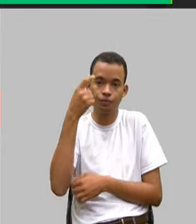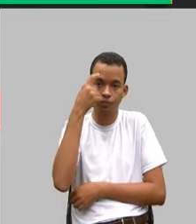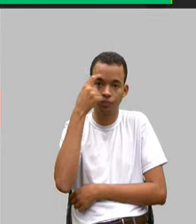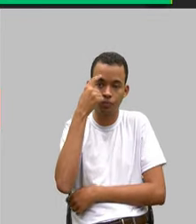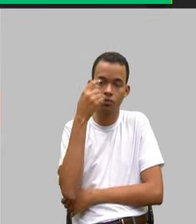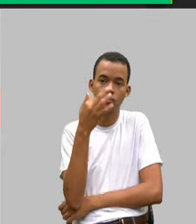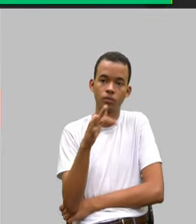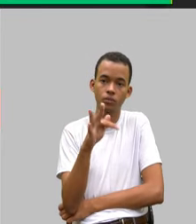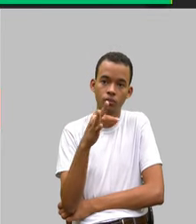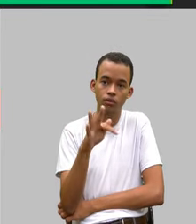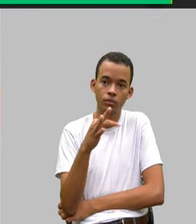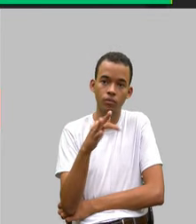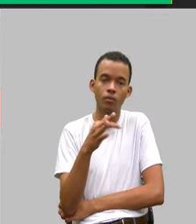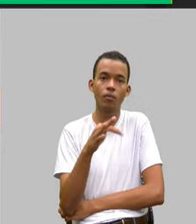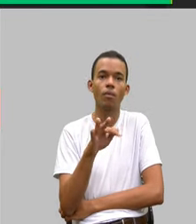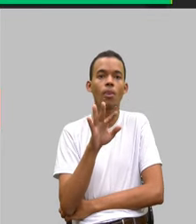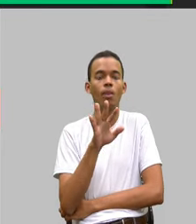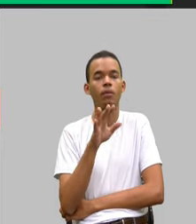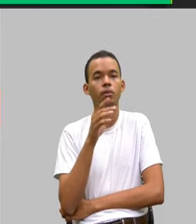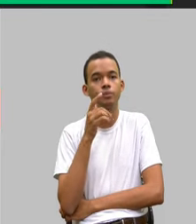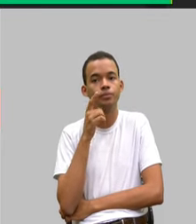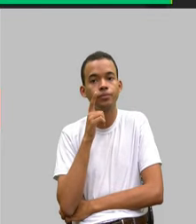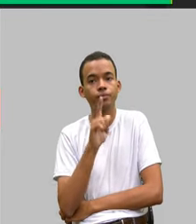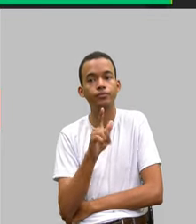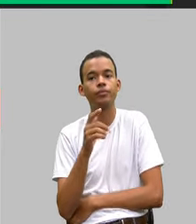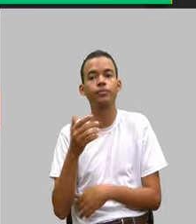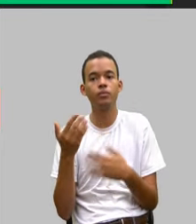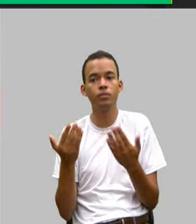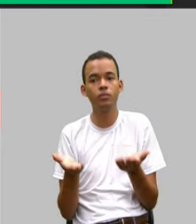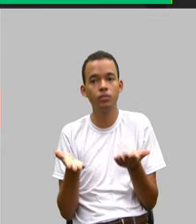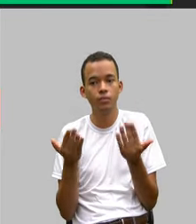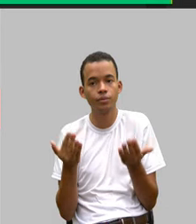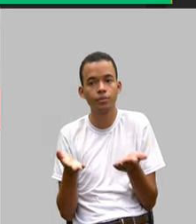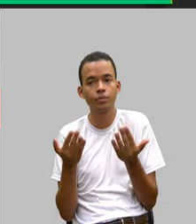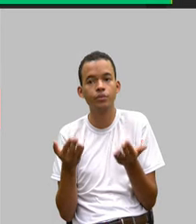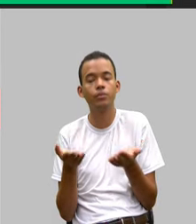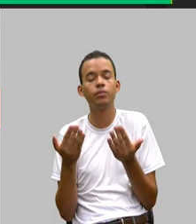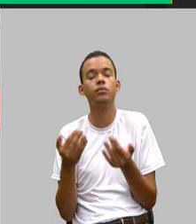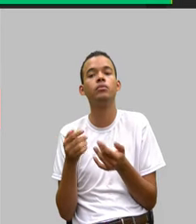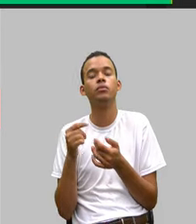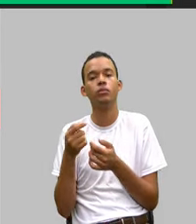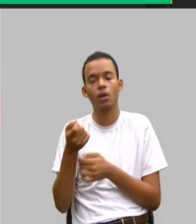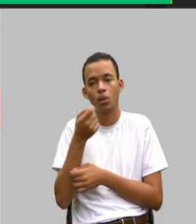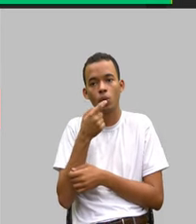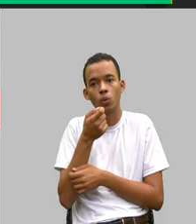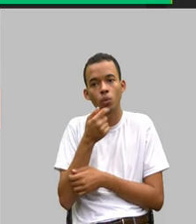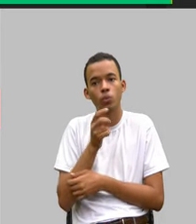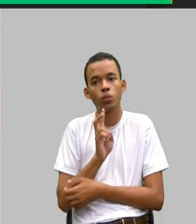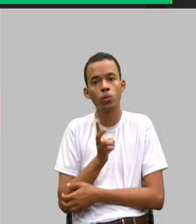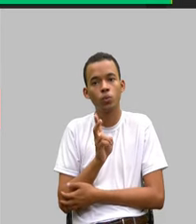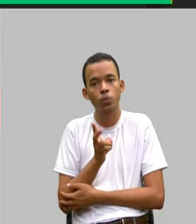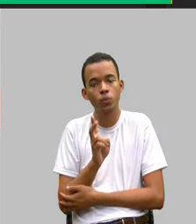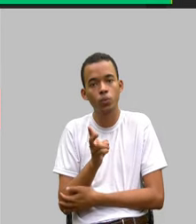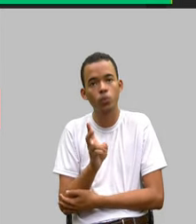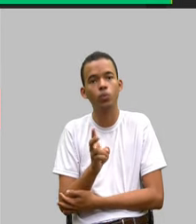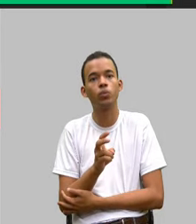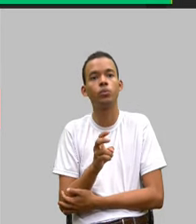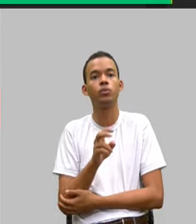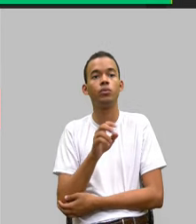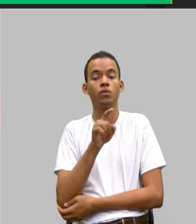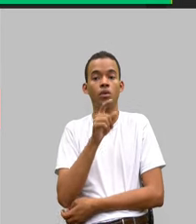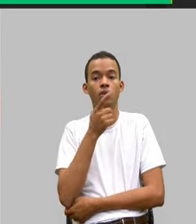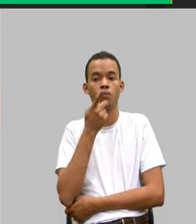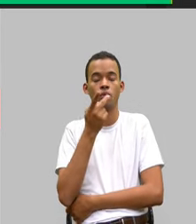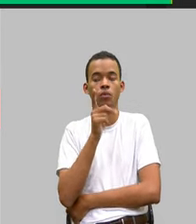mas que foram efeitos colaterais que foram possíveis dele manter o tratamento dele e e esse frontal né a medicação que a